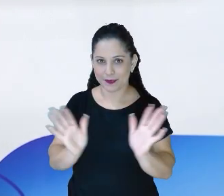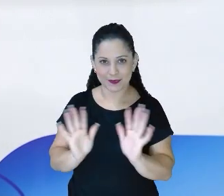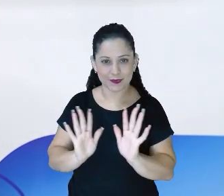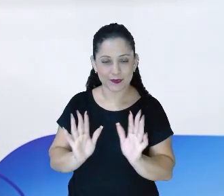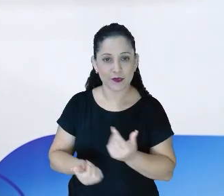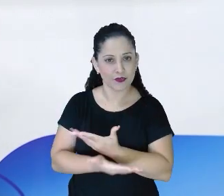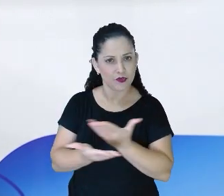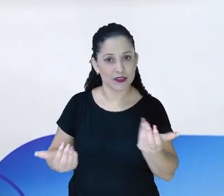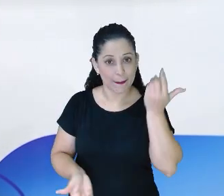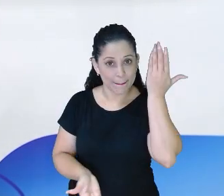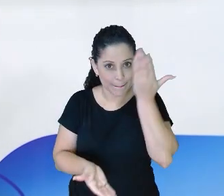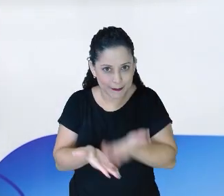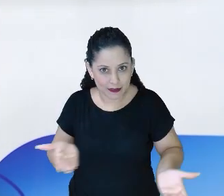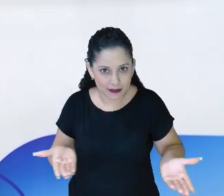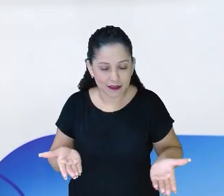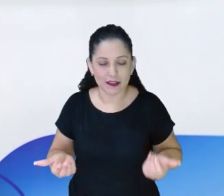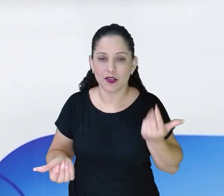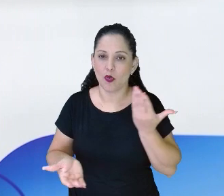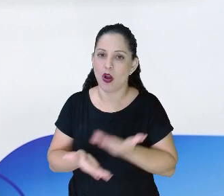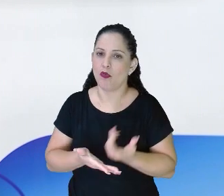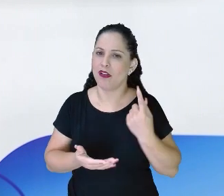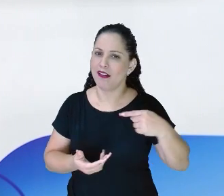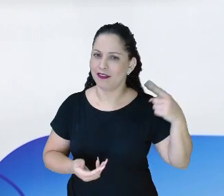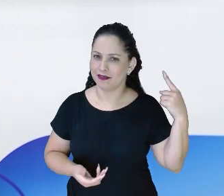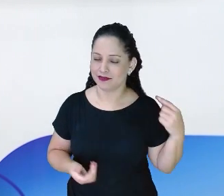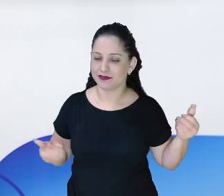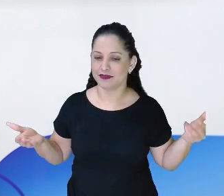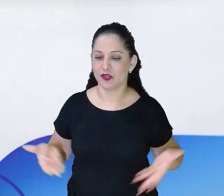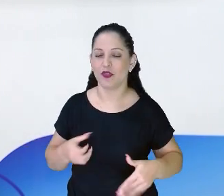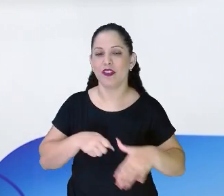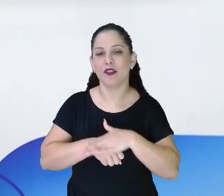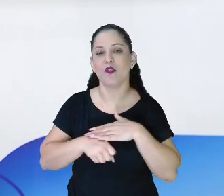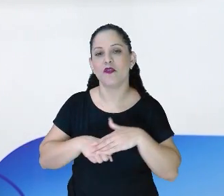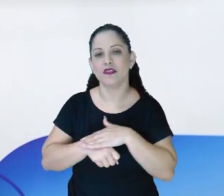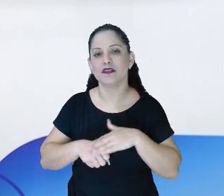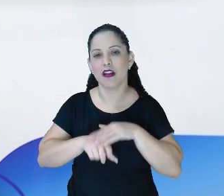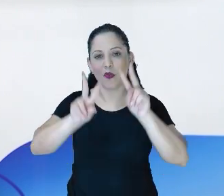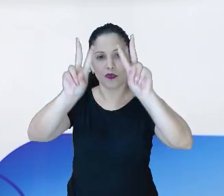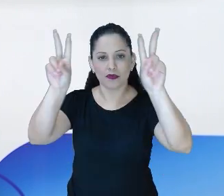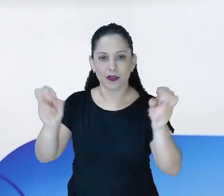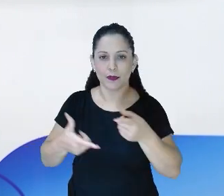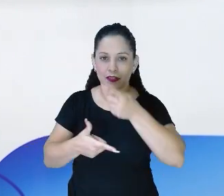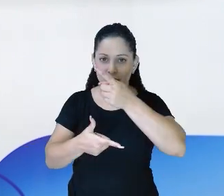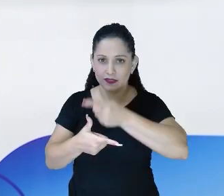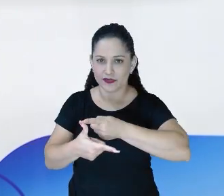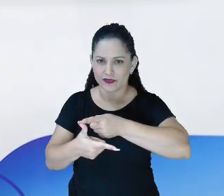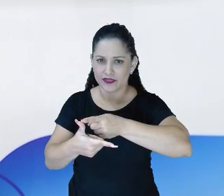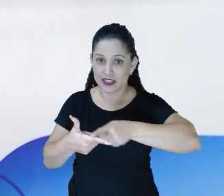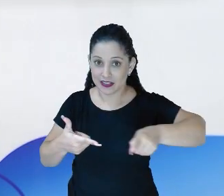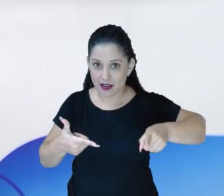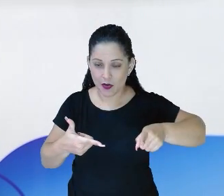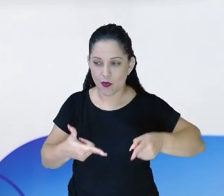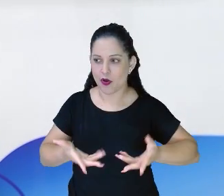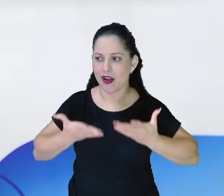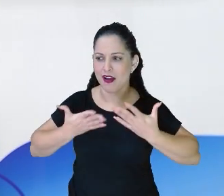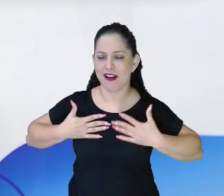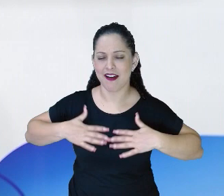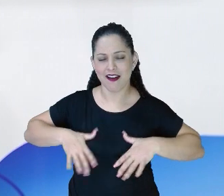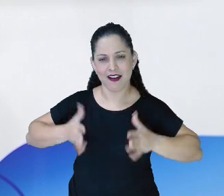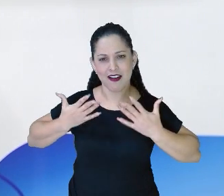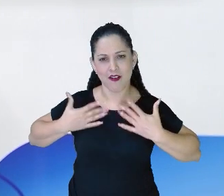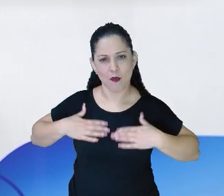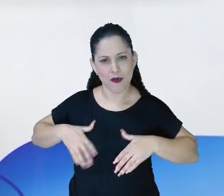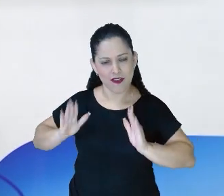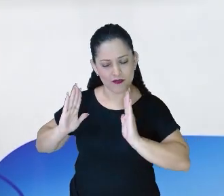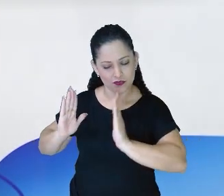acompanhou as últimas aulas, hoje a gente vai conversar sobre divisão, mas tenha calma, a gente vai bem